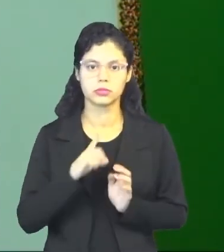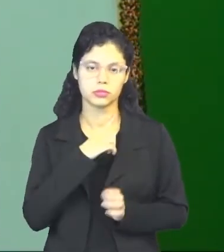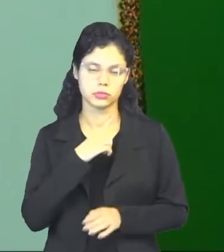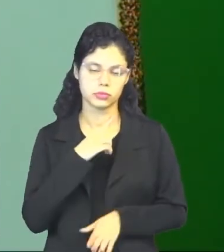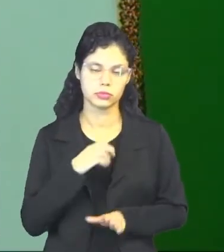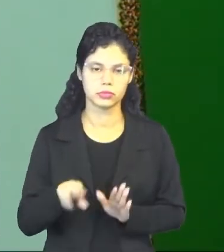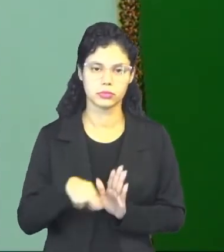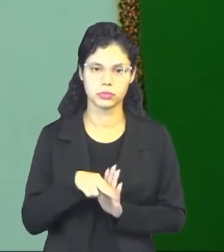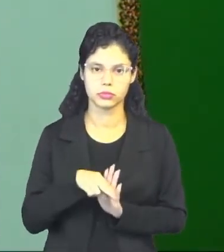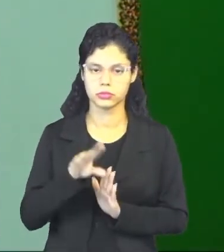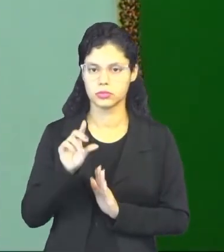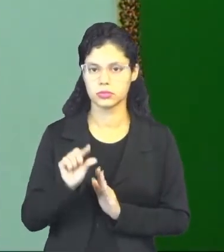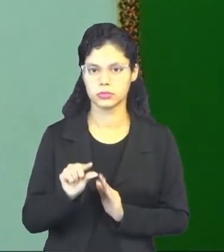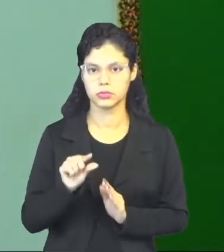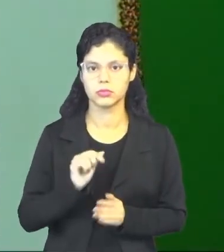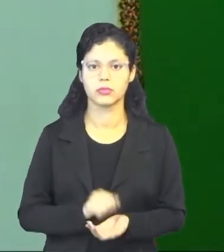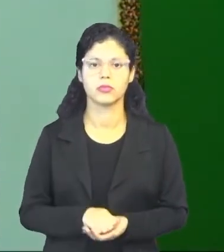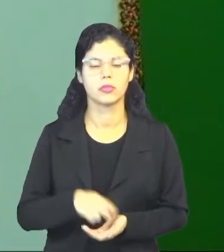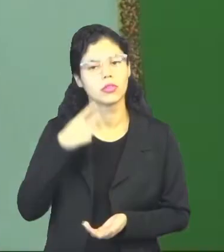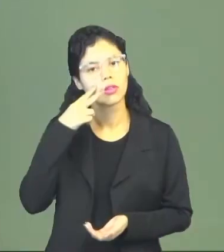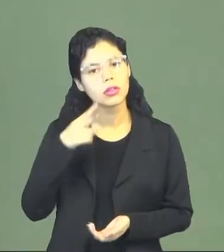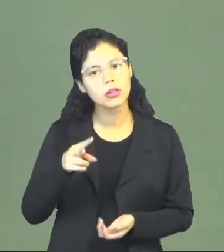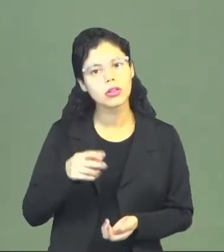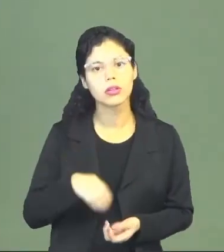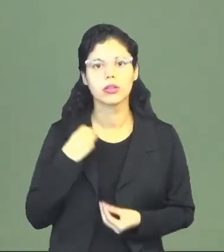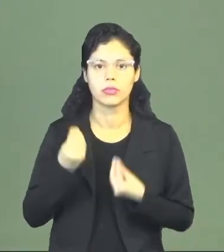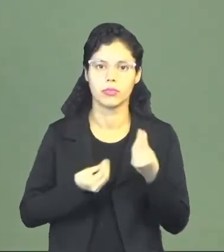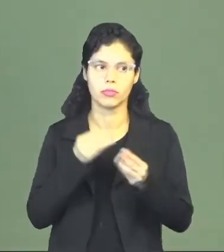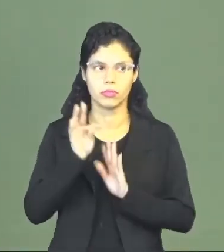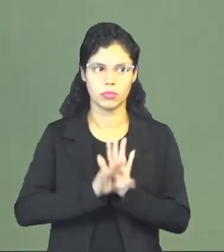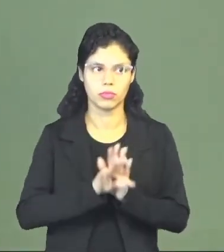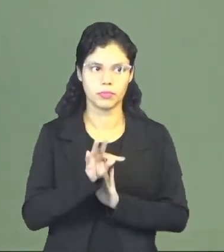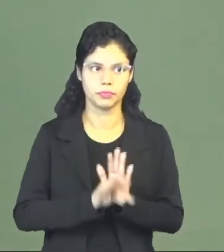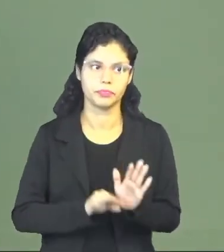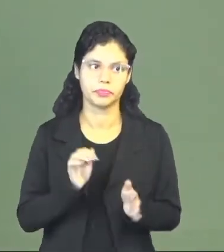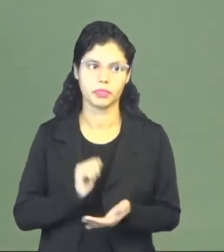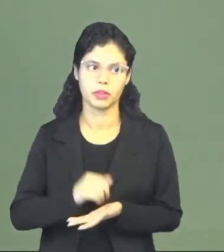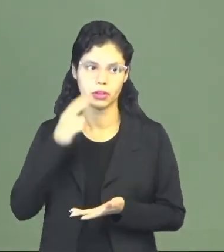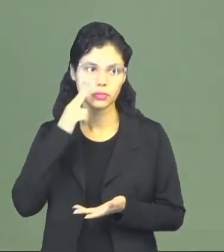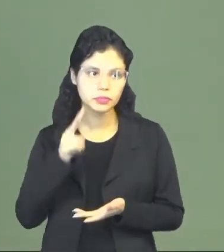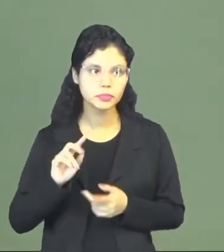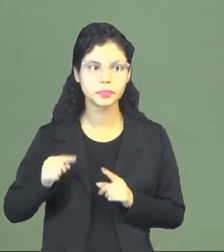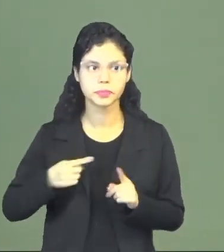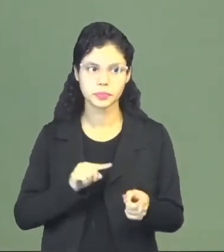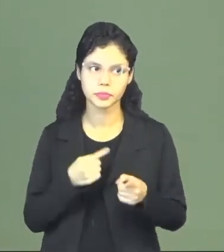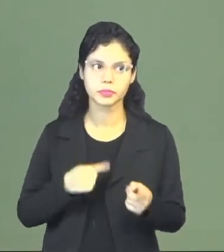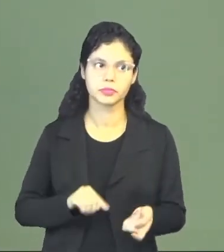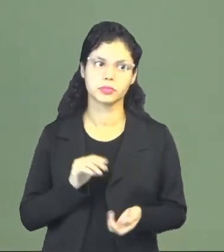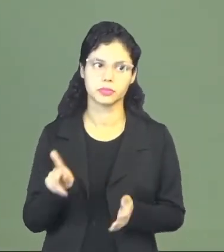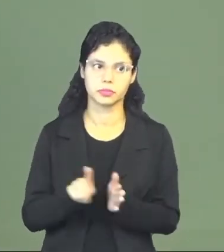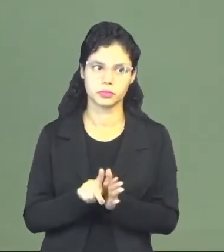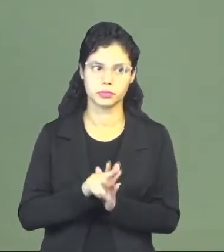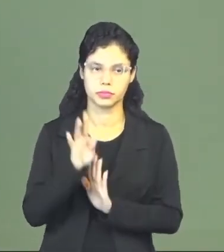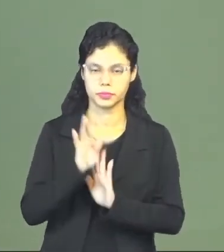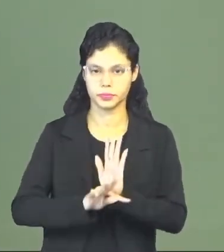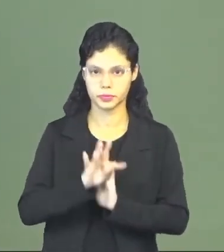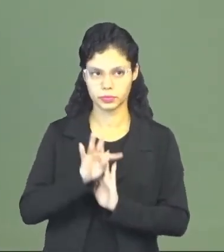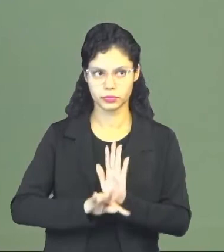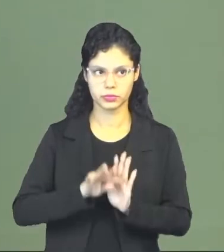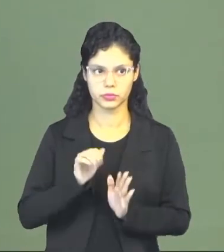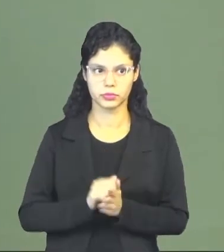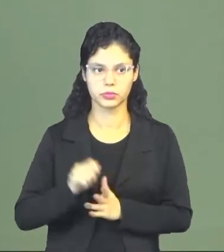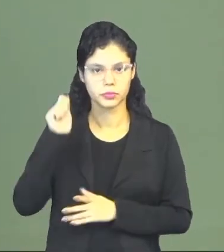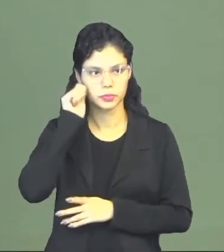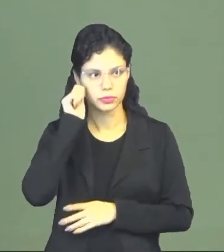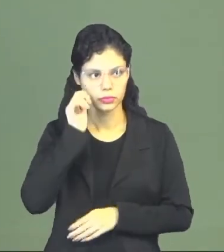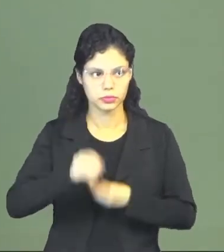baixa, ok? Então, vocês viram aí como é um texto que dá pra gente ver a intenção do autor, na entrelinhas, de uma